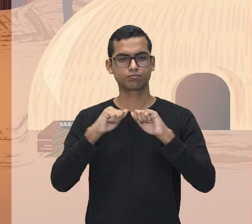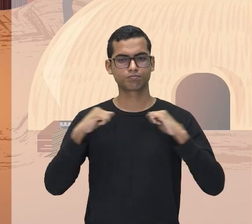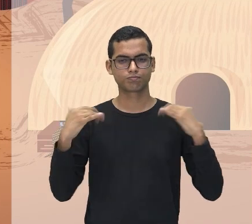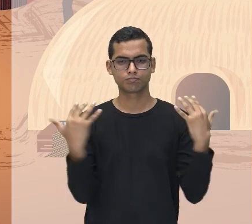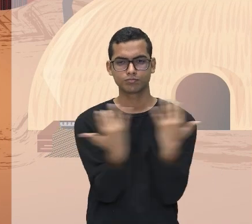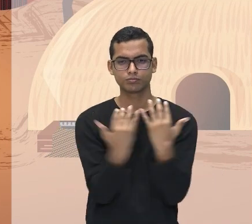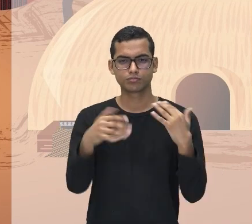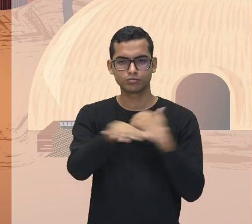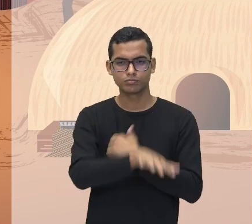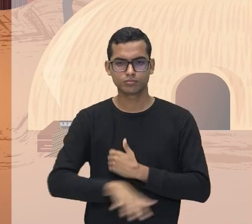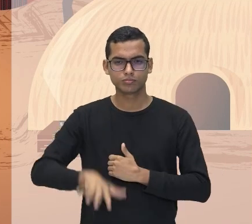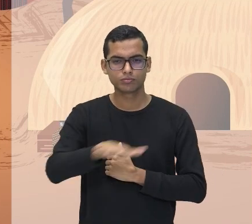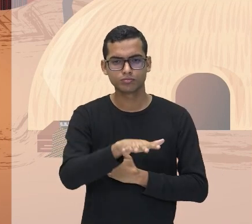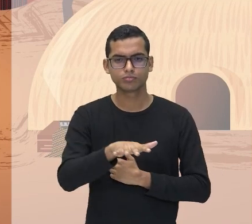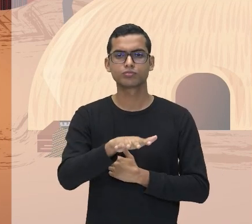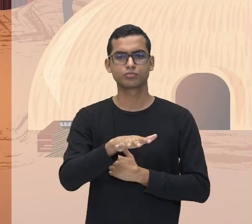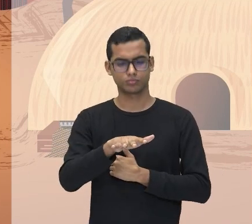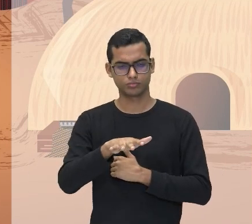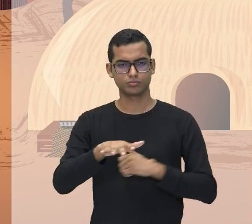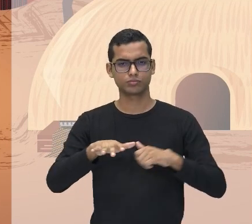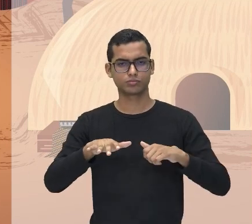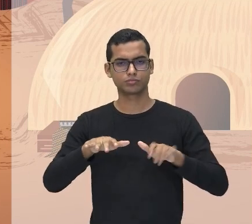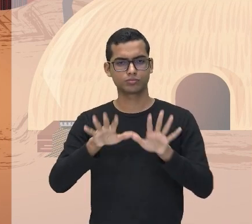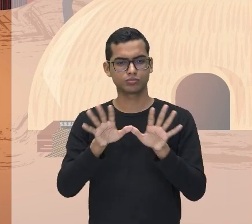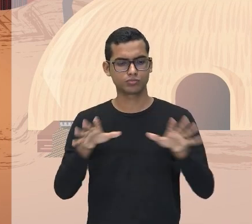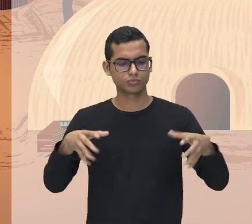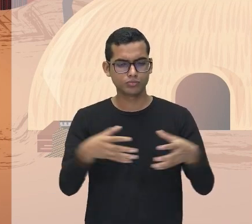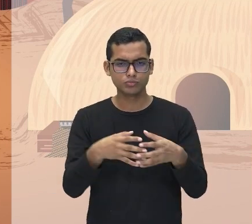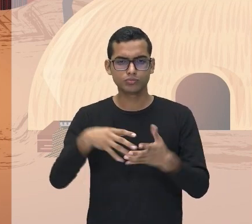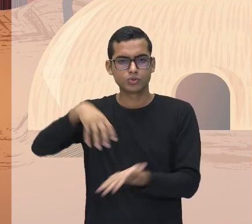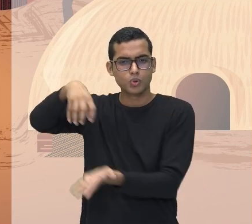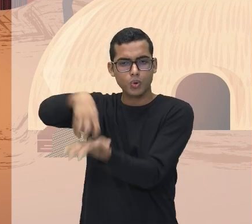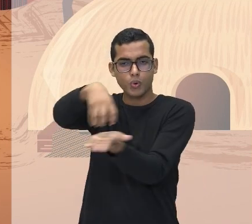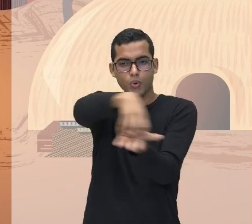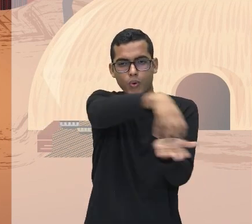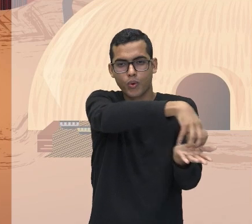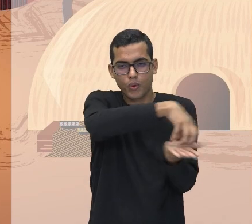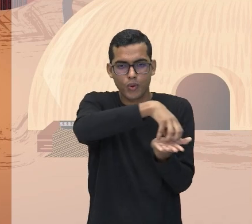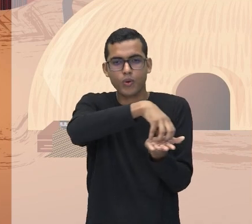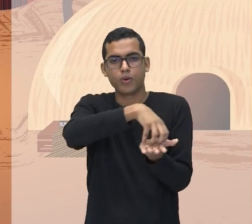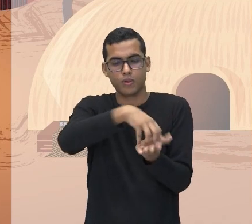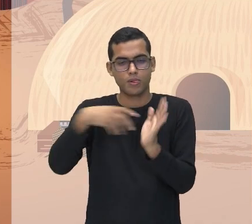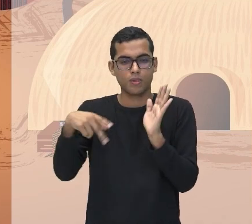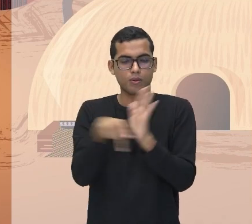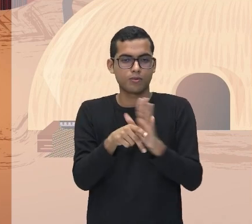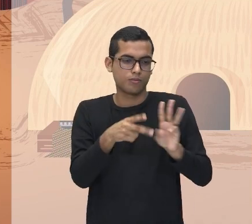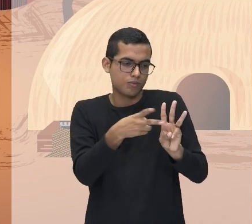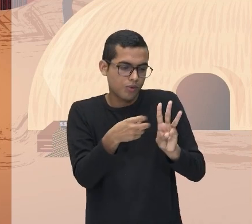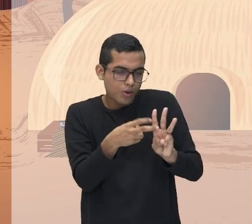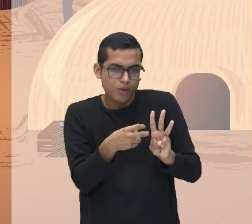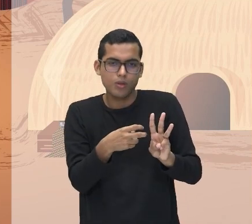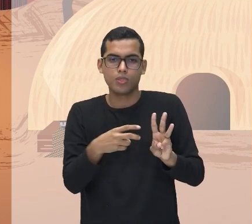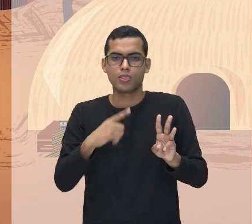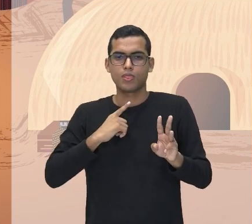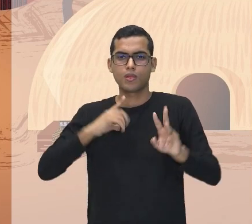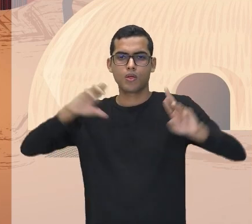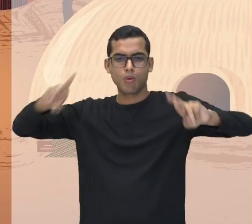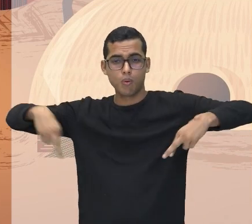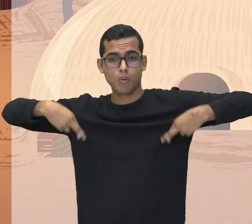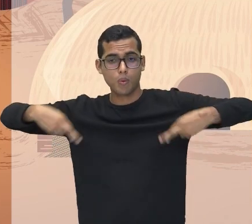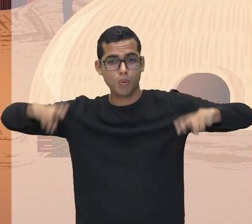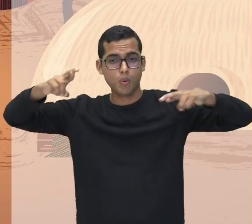sagrado indígena, né, com as malocas, com as redes, e nesse contato